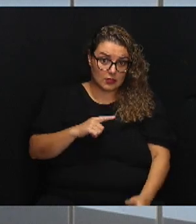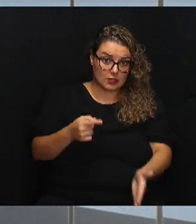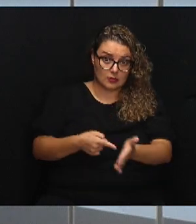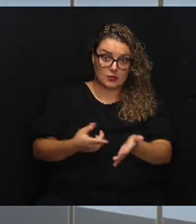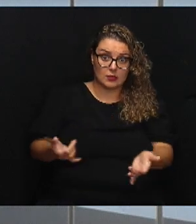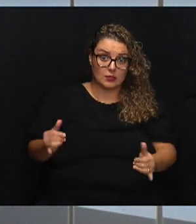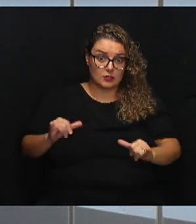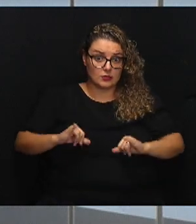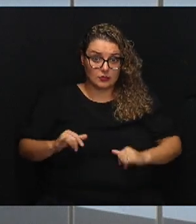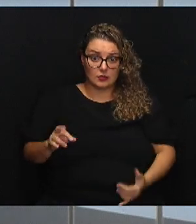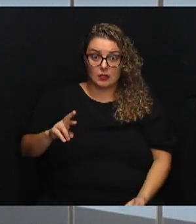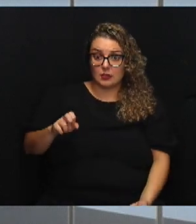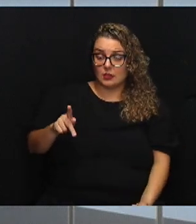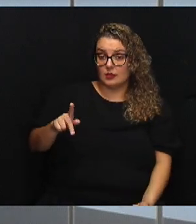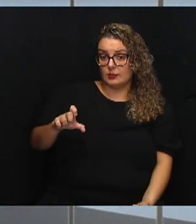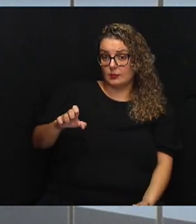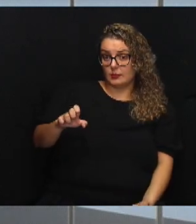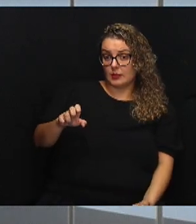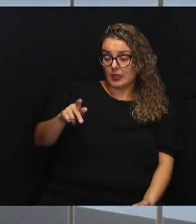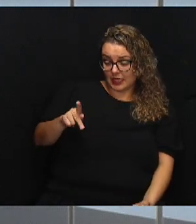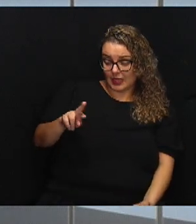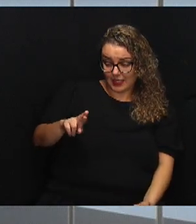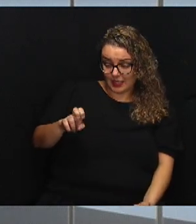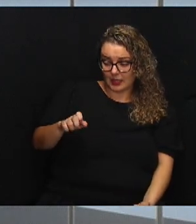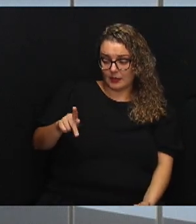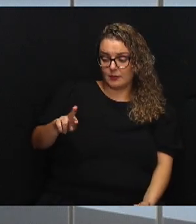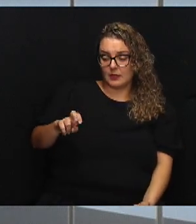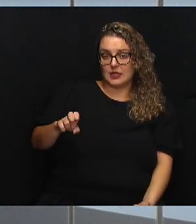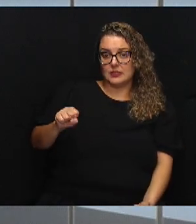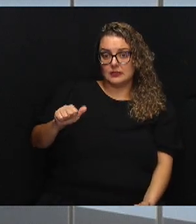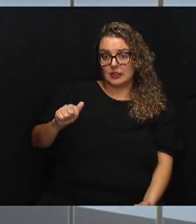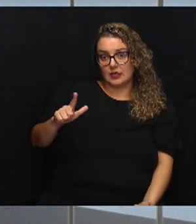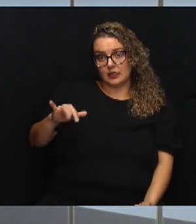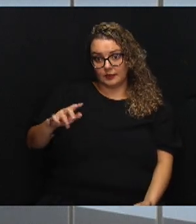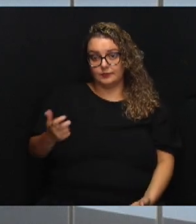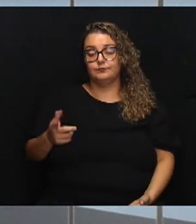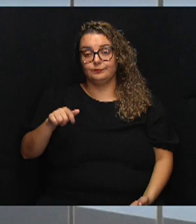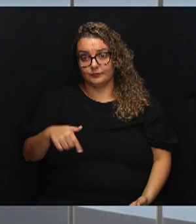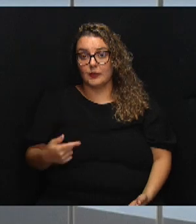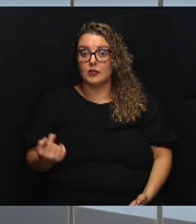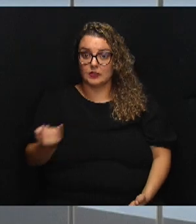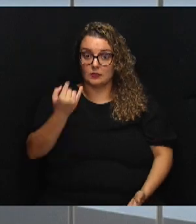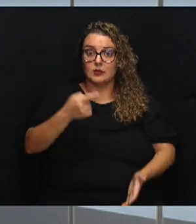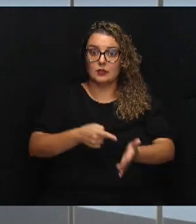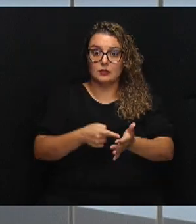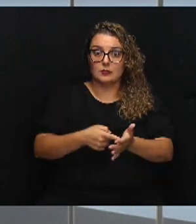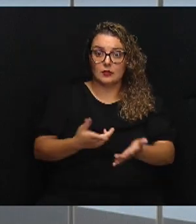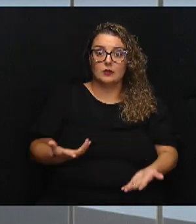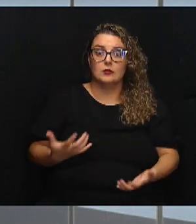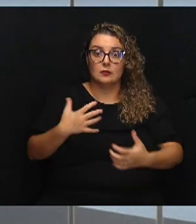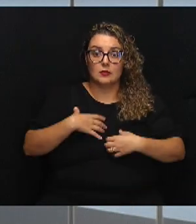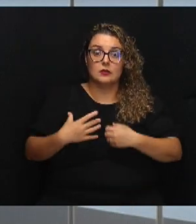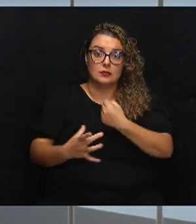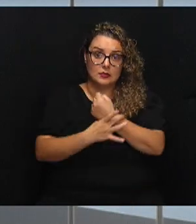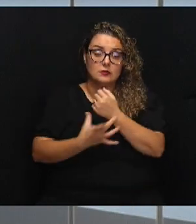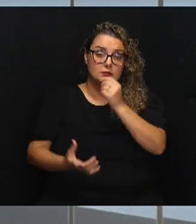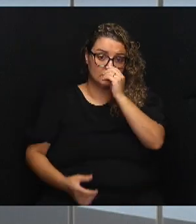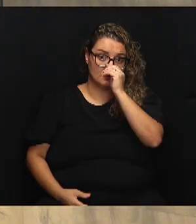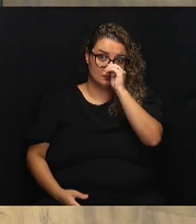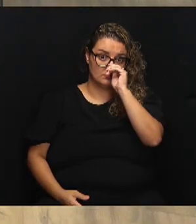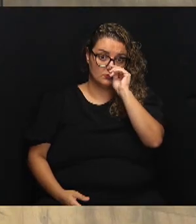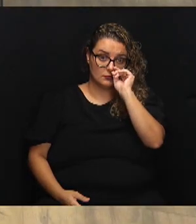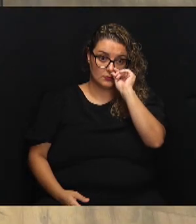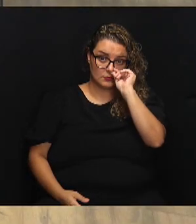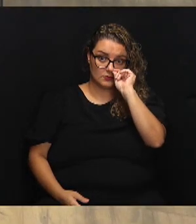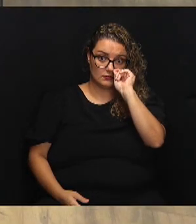sofrer represália. Então o anonimato é uma coisa importante para quem está denunciando mesmo, que eles se sentem mais seguros. Sem